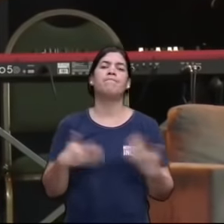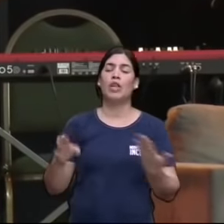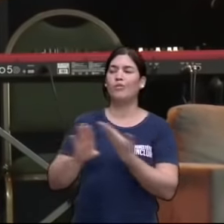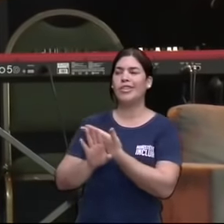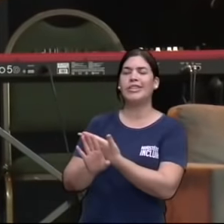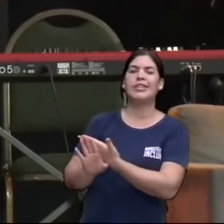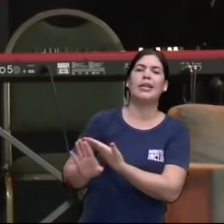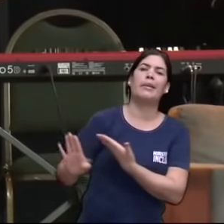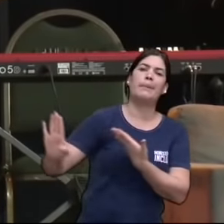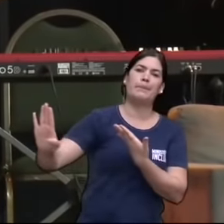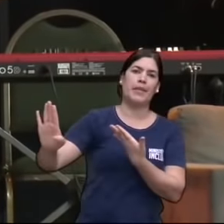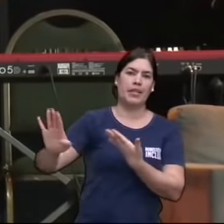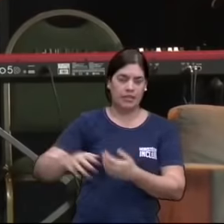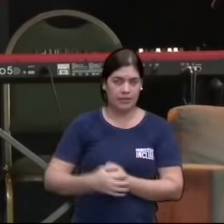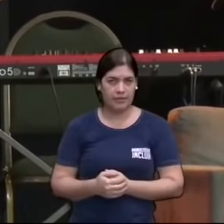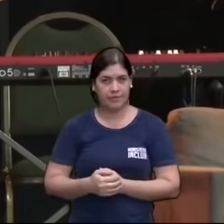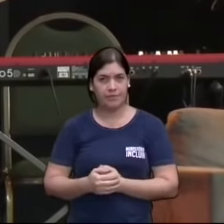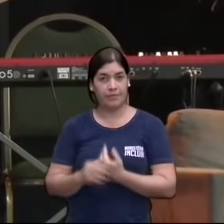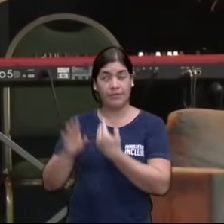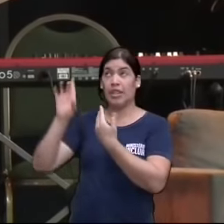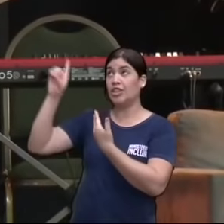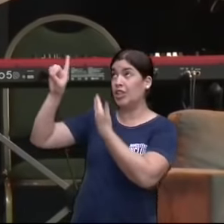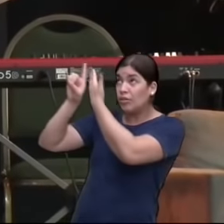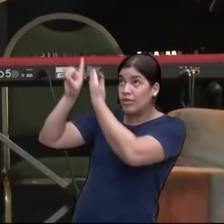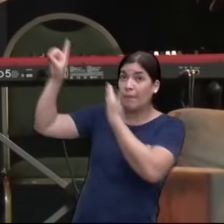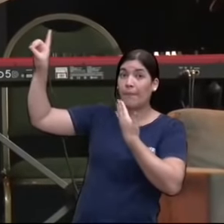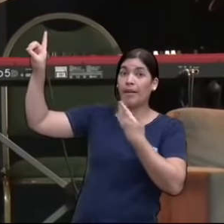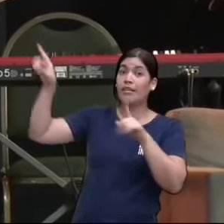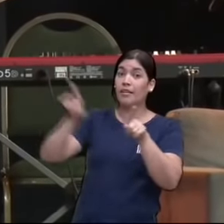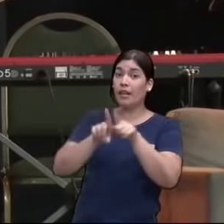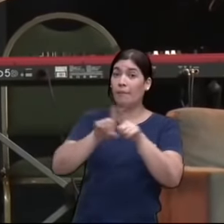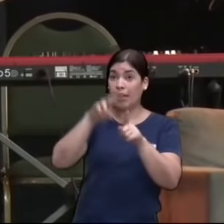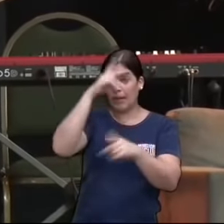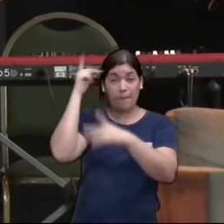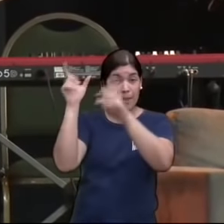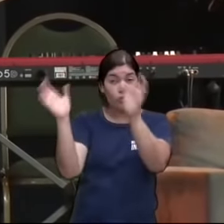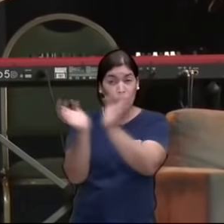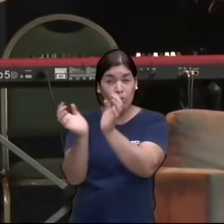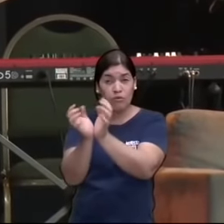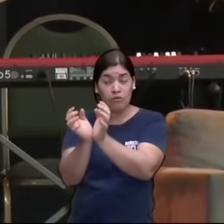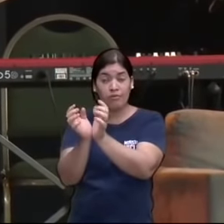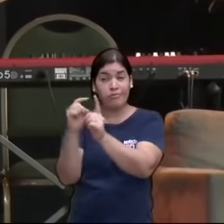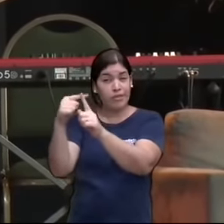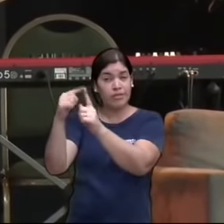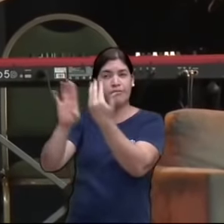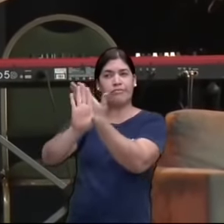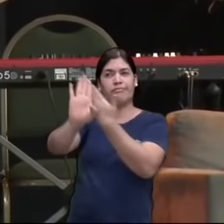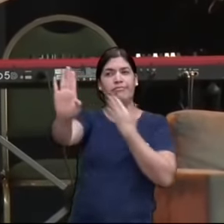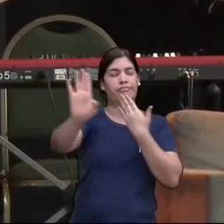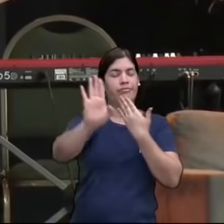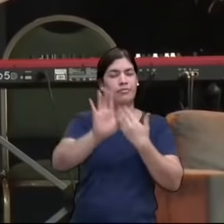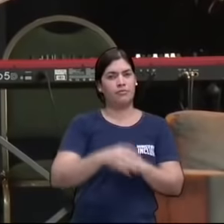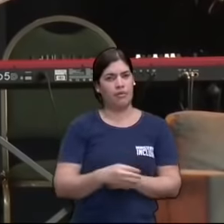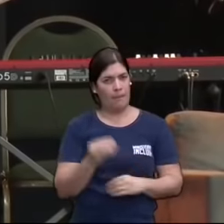separa de Deus e das pessoas. Gente, o pecado traz muitas